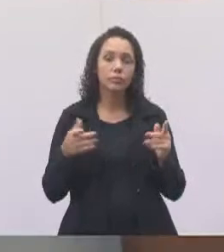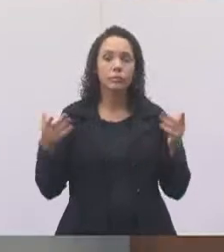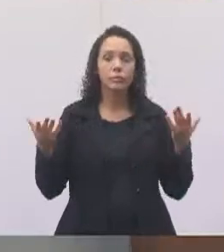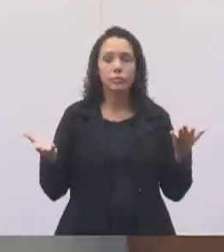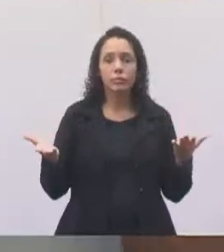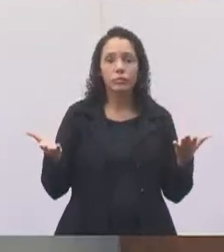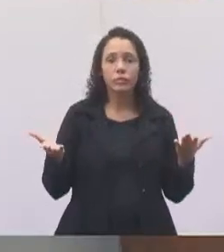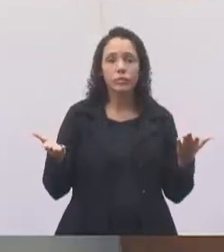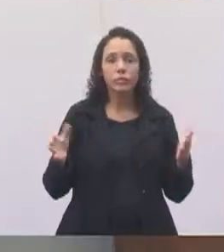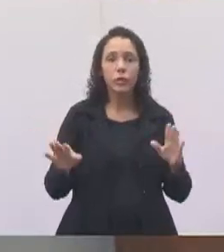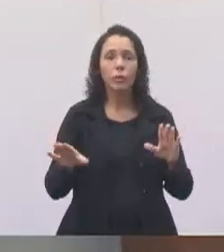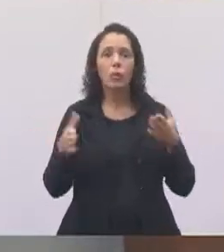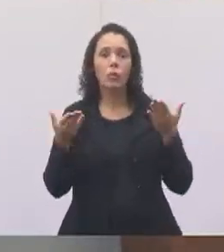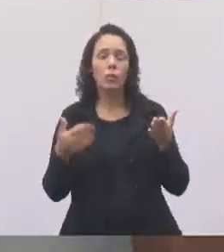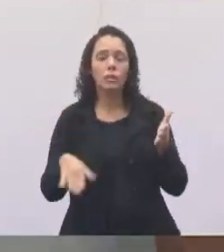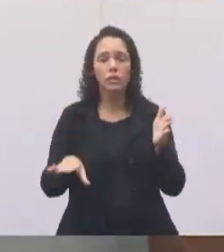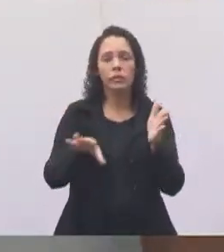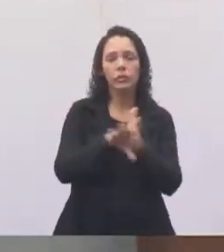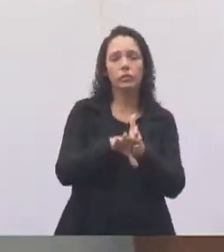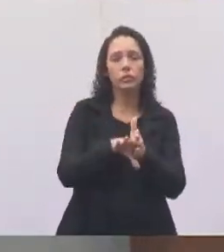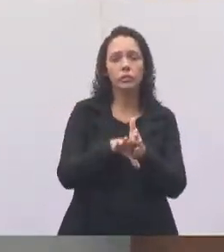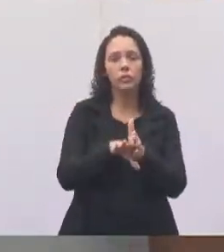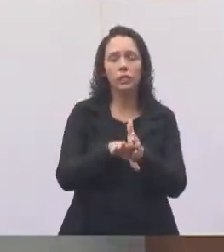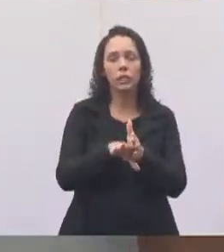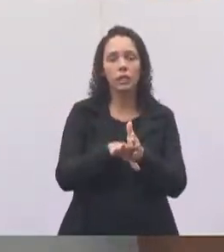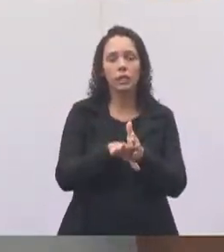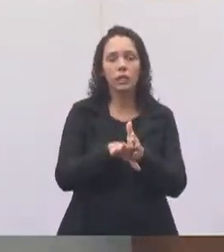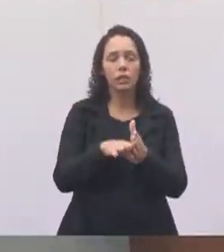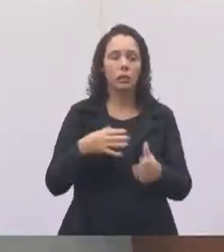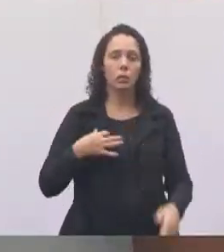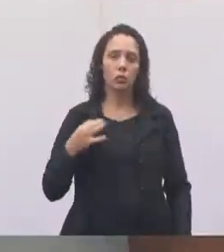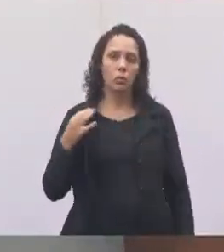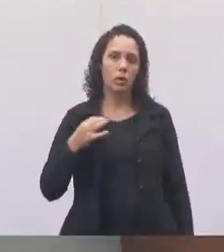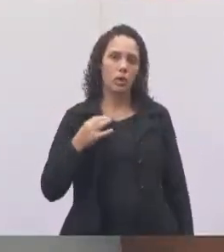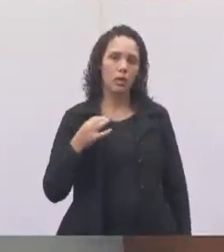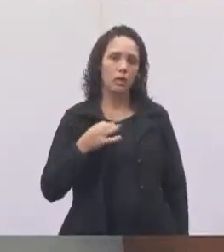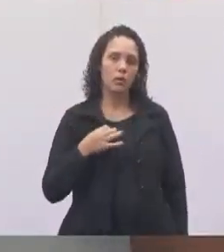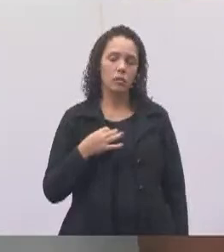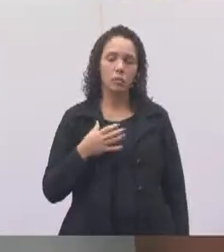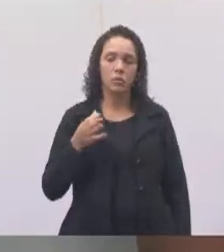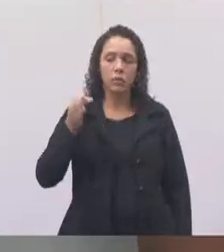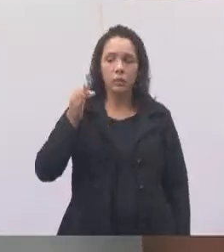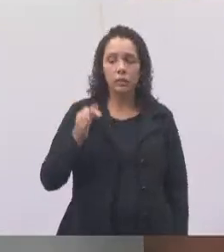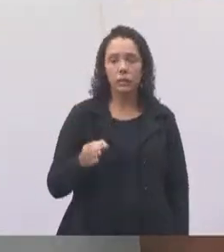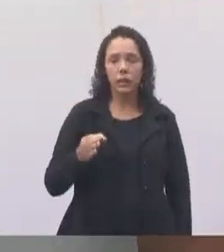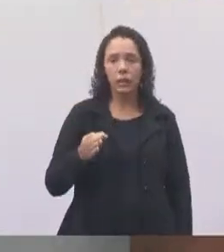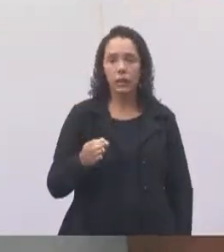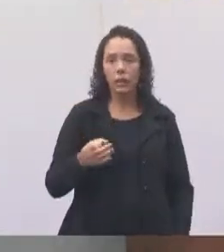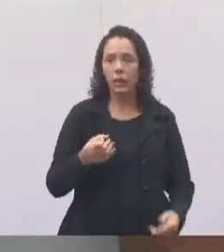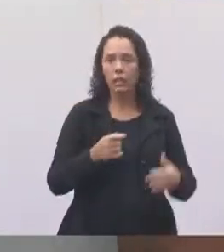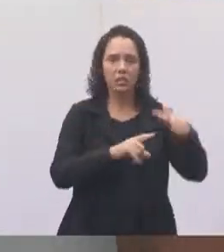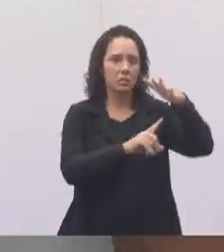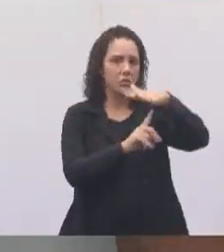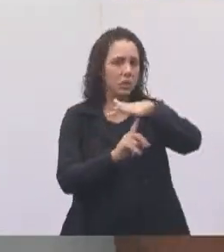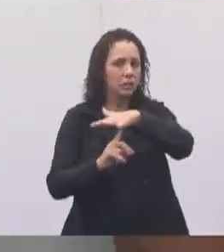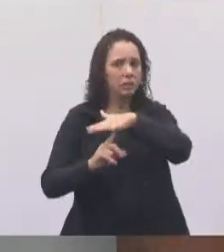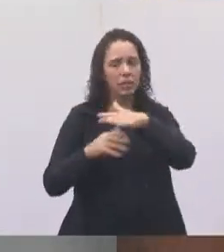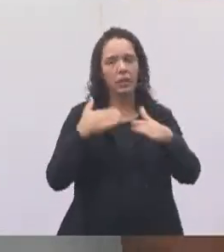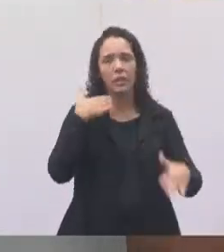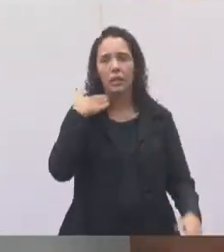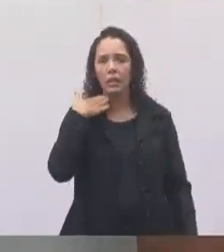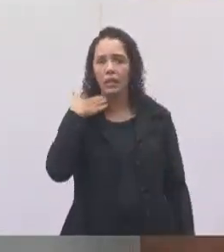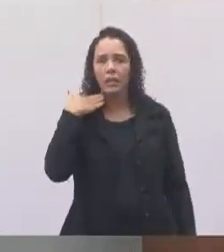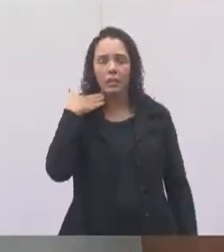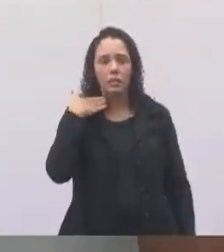Então, quando você chega com a bata ou com fio de conta, numa feira, num banco, quando